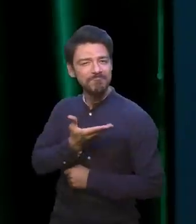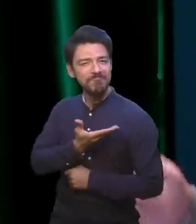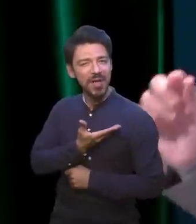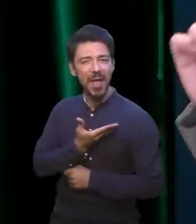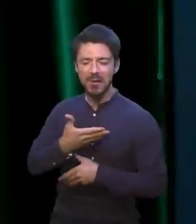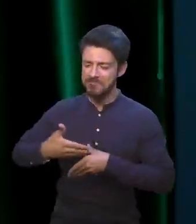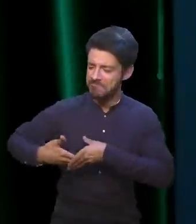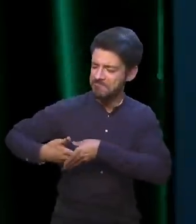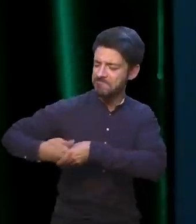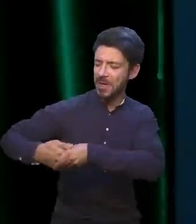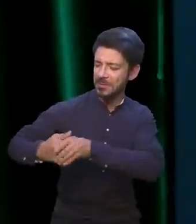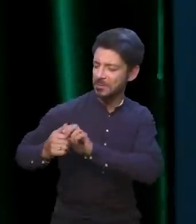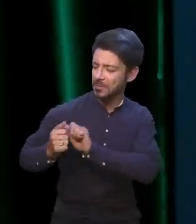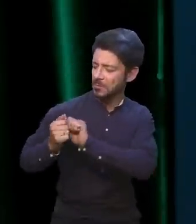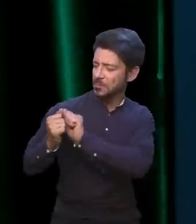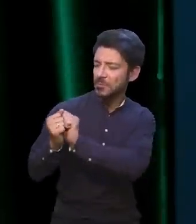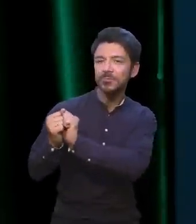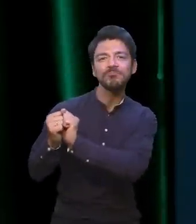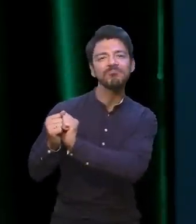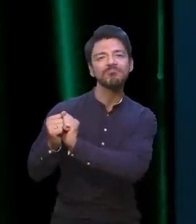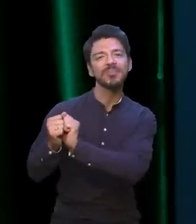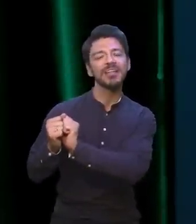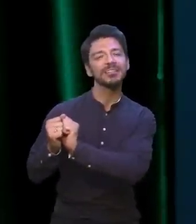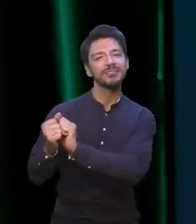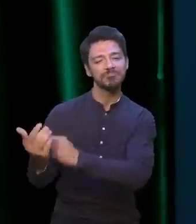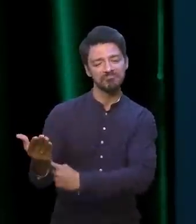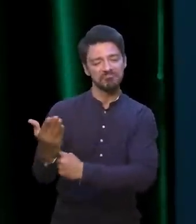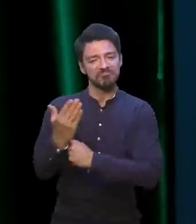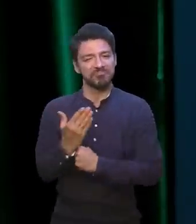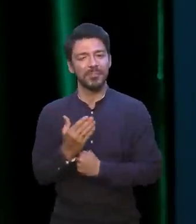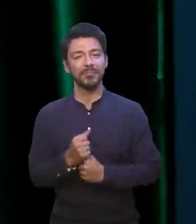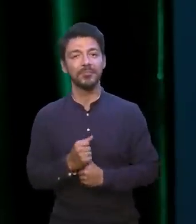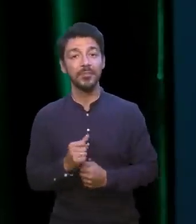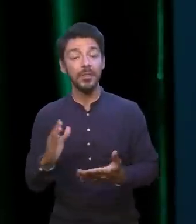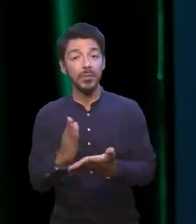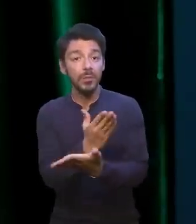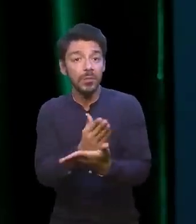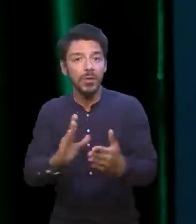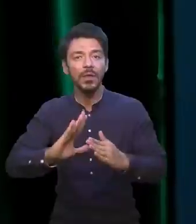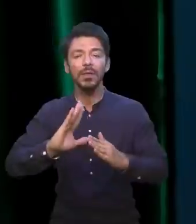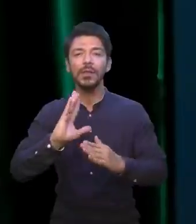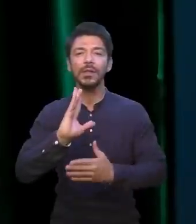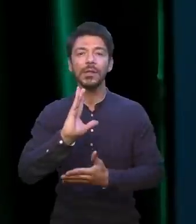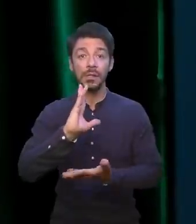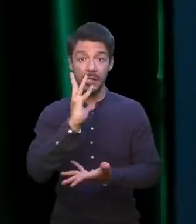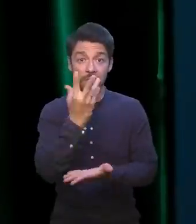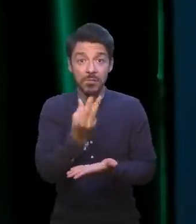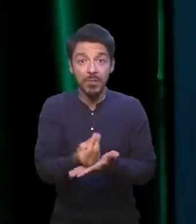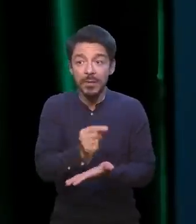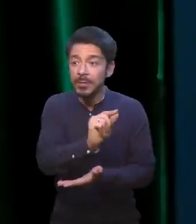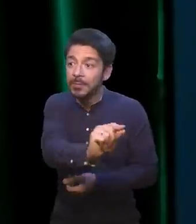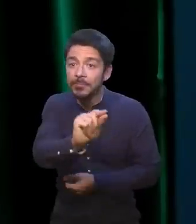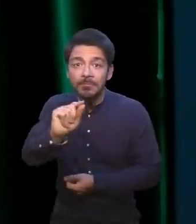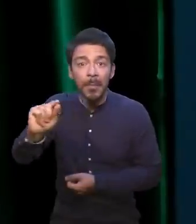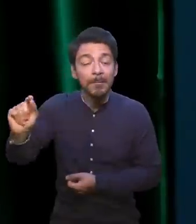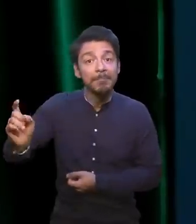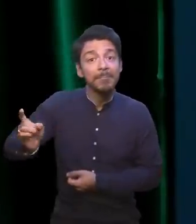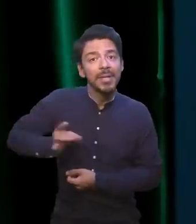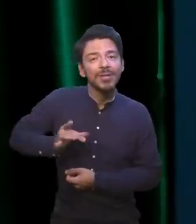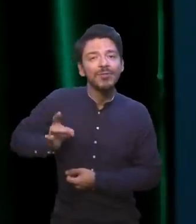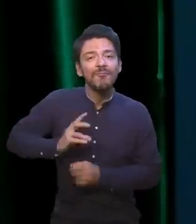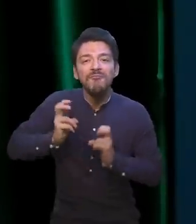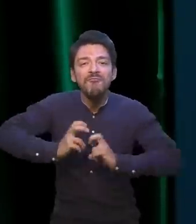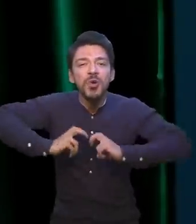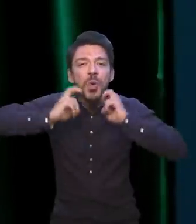E uma coisa que eu acho muito interessante, muitos espíritas têm vergonha de buscar o atendimento fraterno da casa espírita